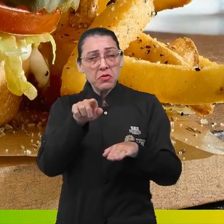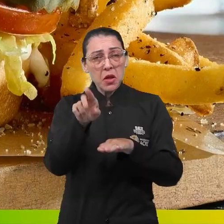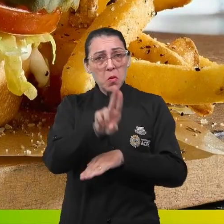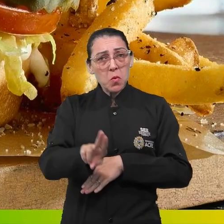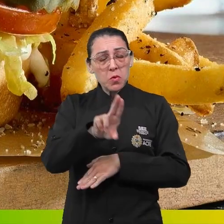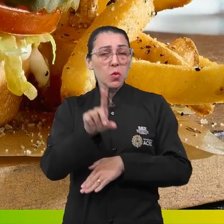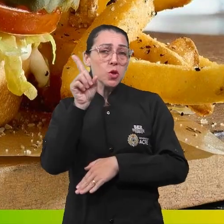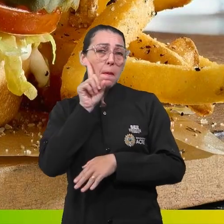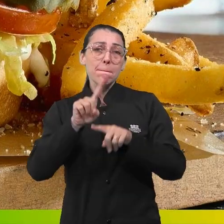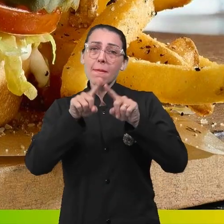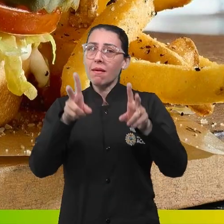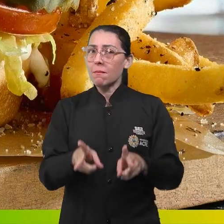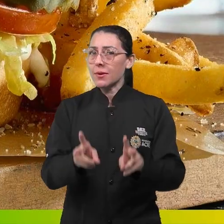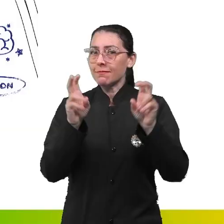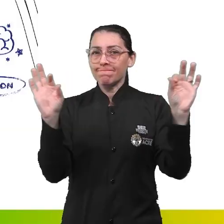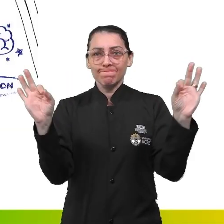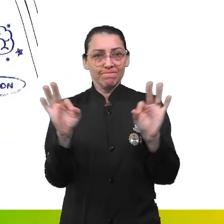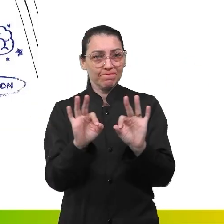não percebe.